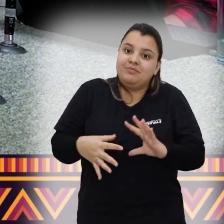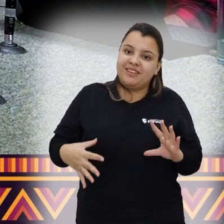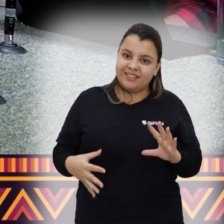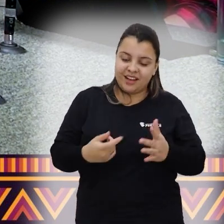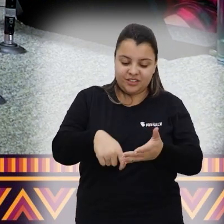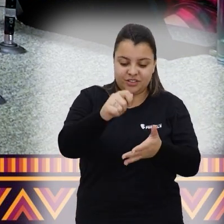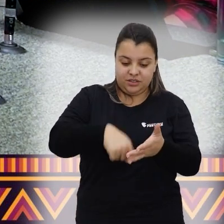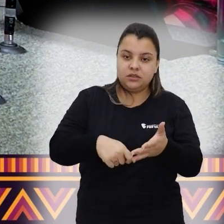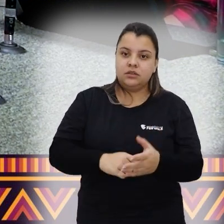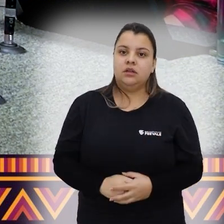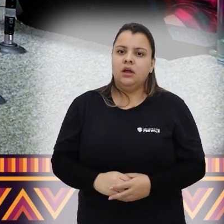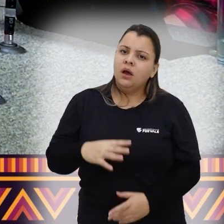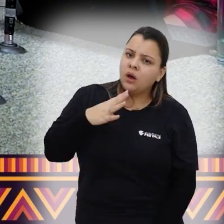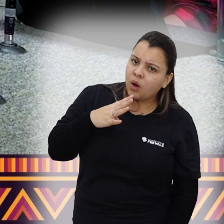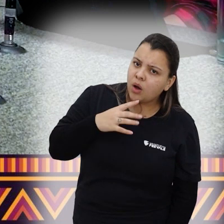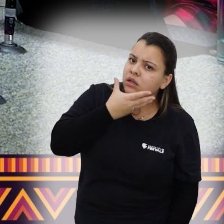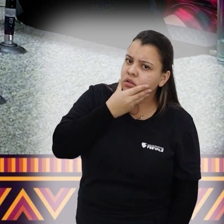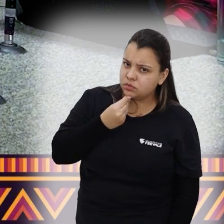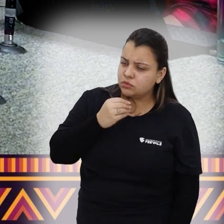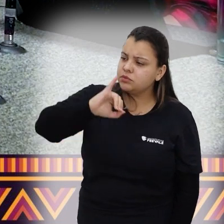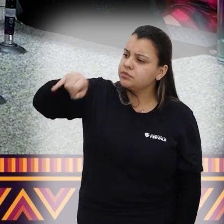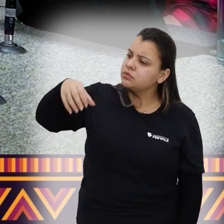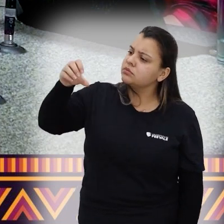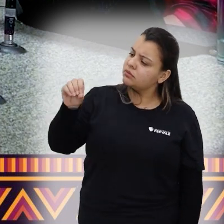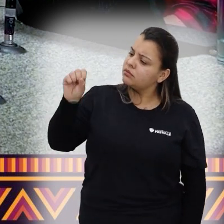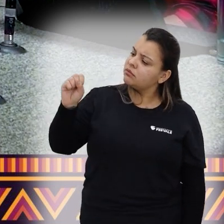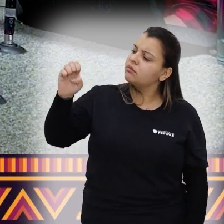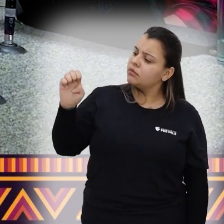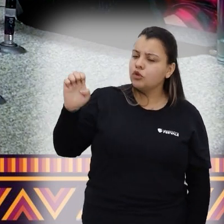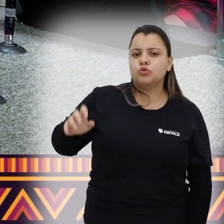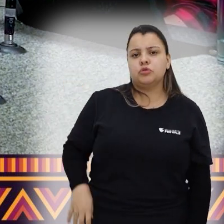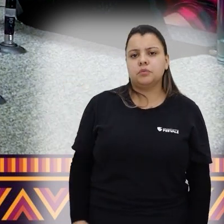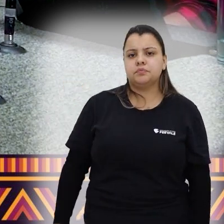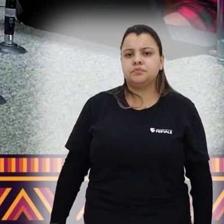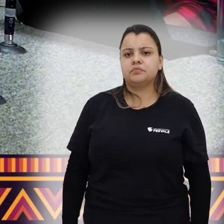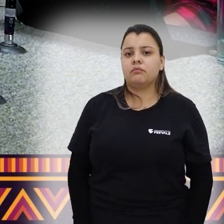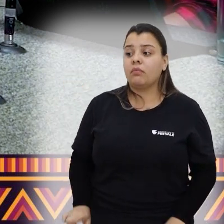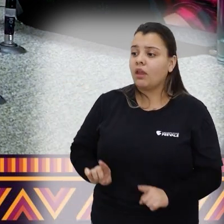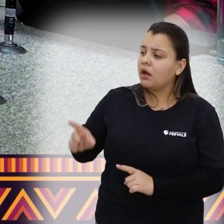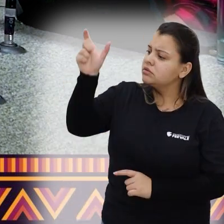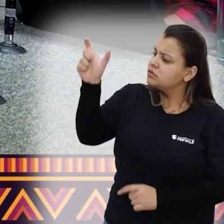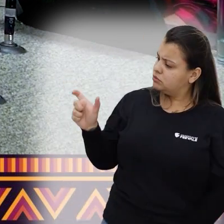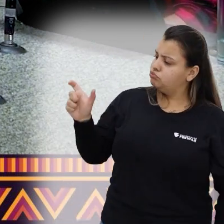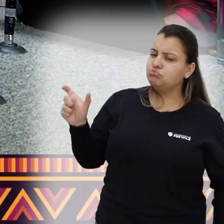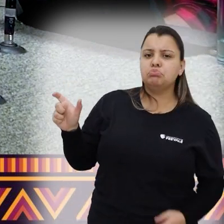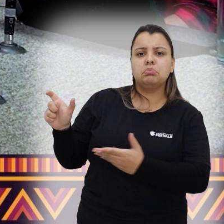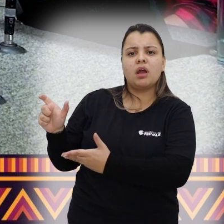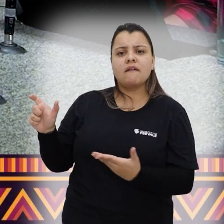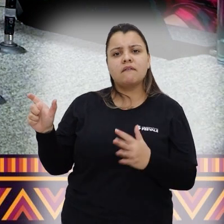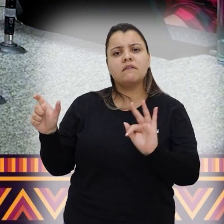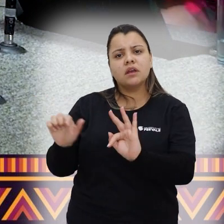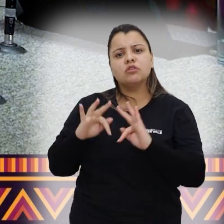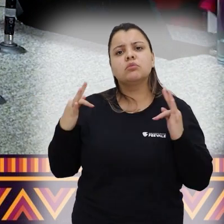nas caras de alforria. Conheceu um sujeito chamado José Rubens Rezende. E esse sujeito vem de uma